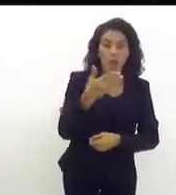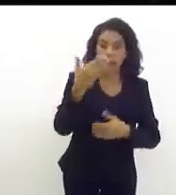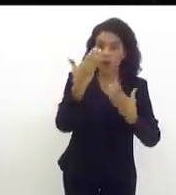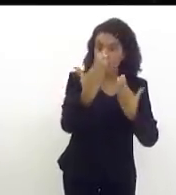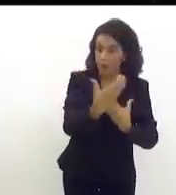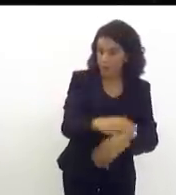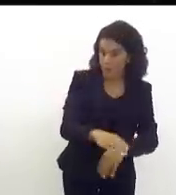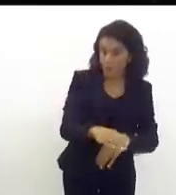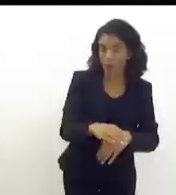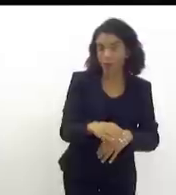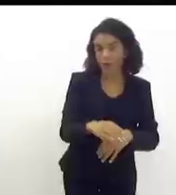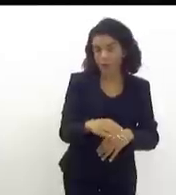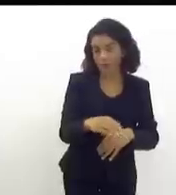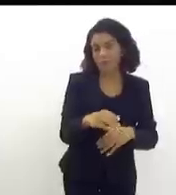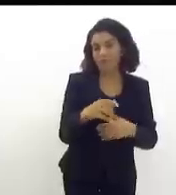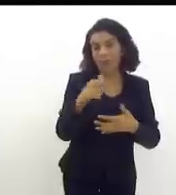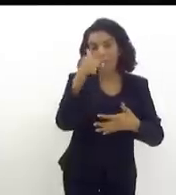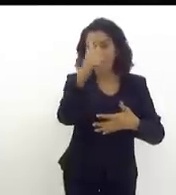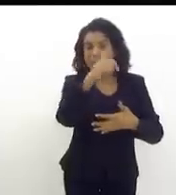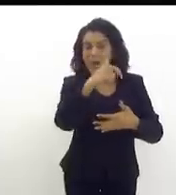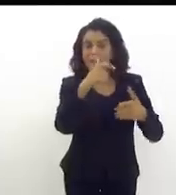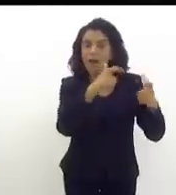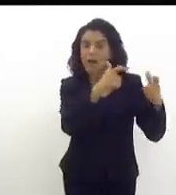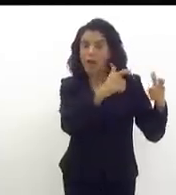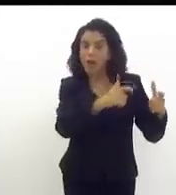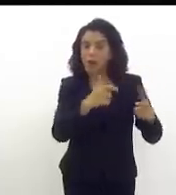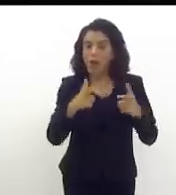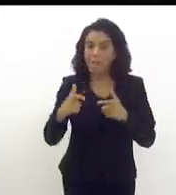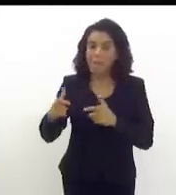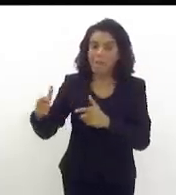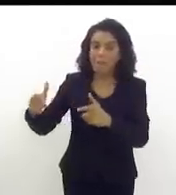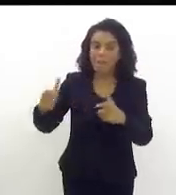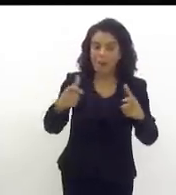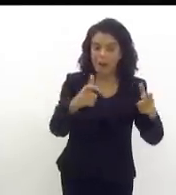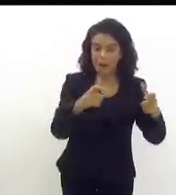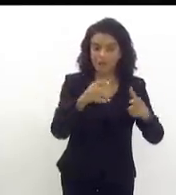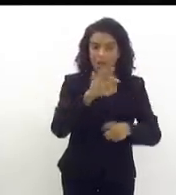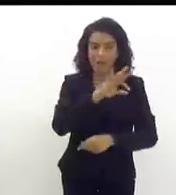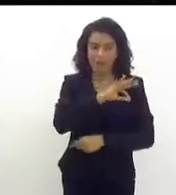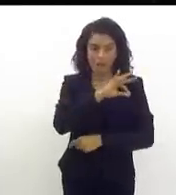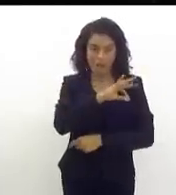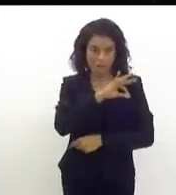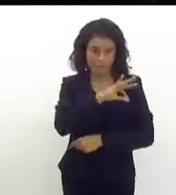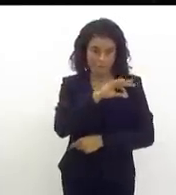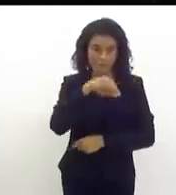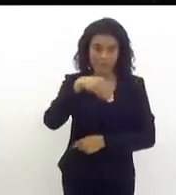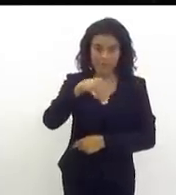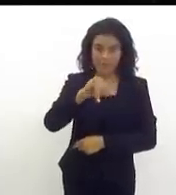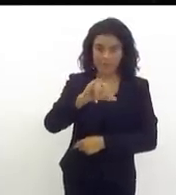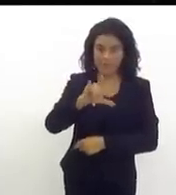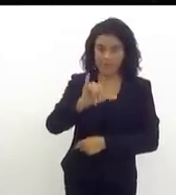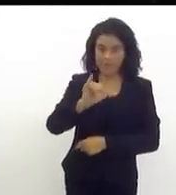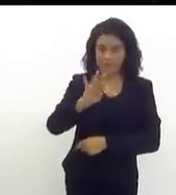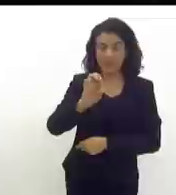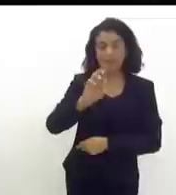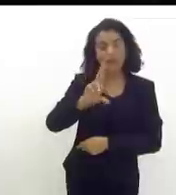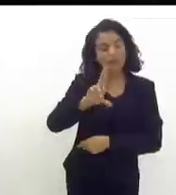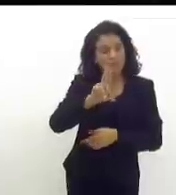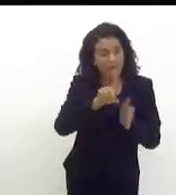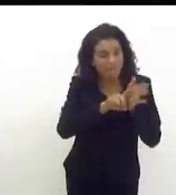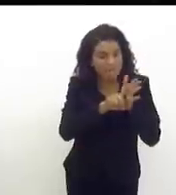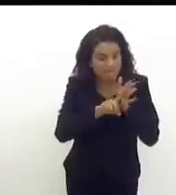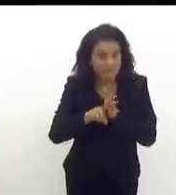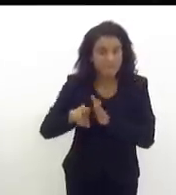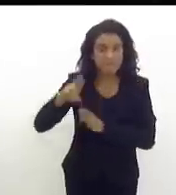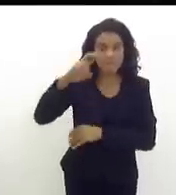em Pontos Aonde a polícia militar está fazendo investigação E essas